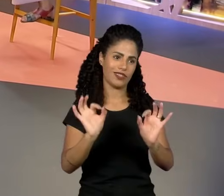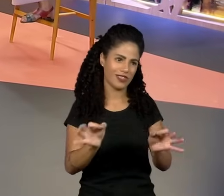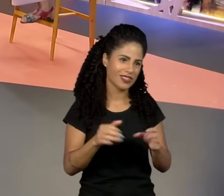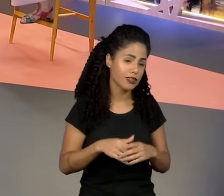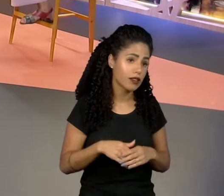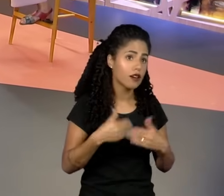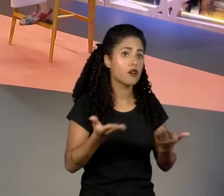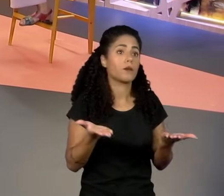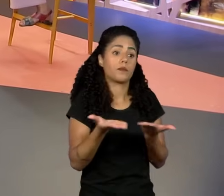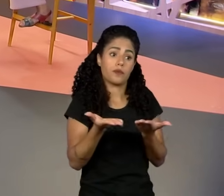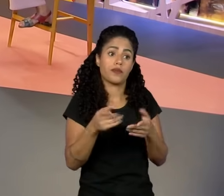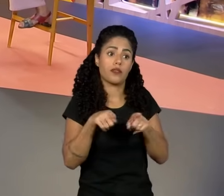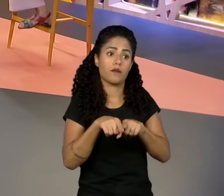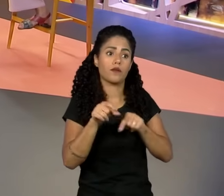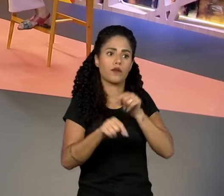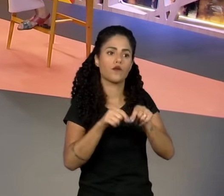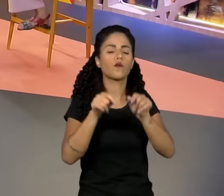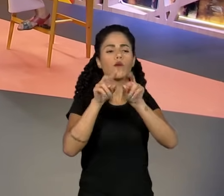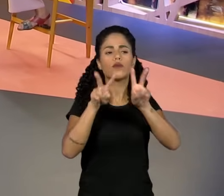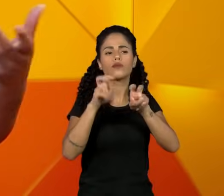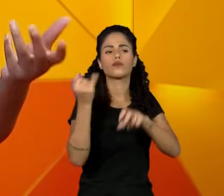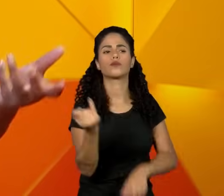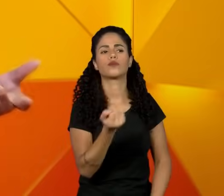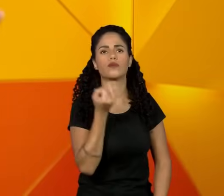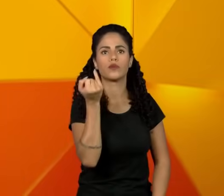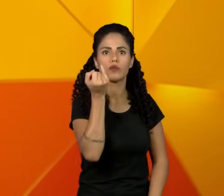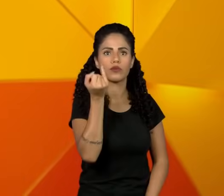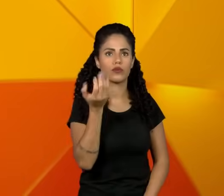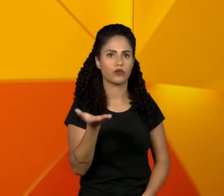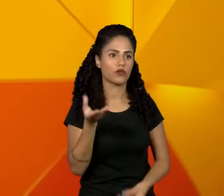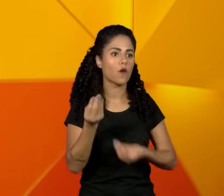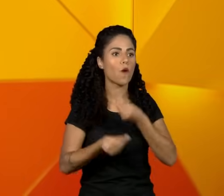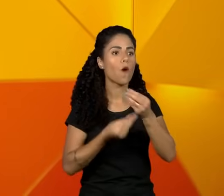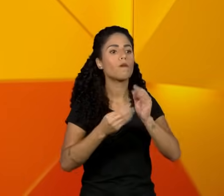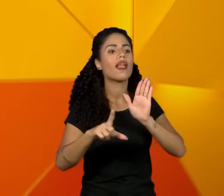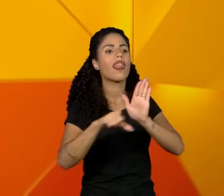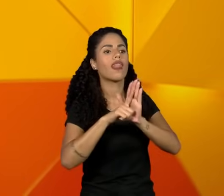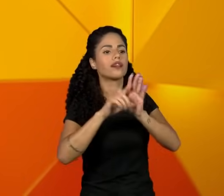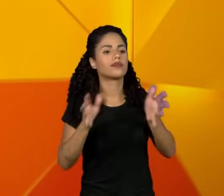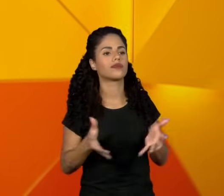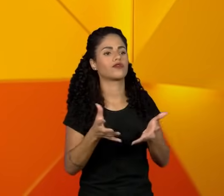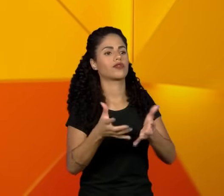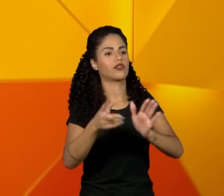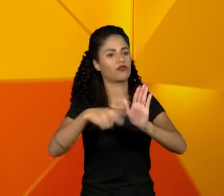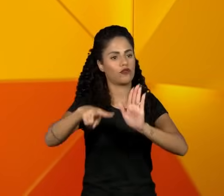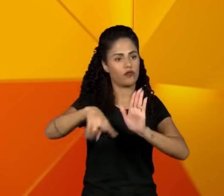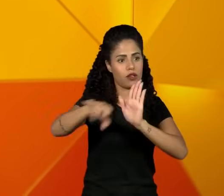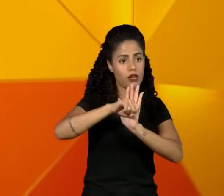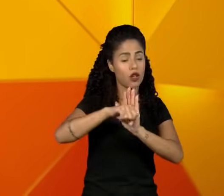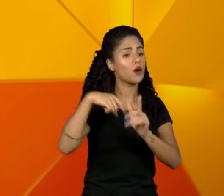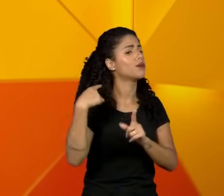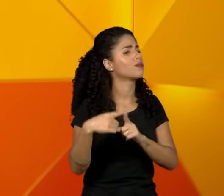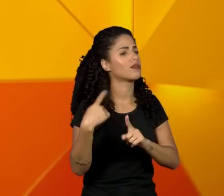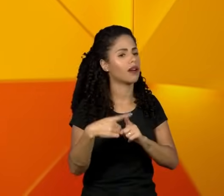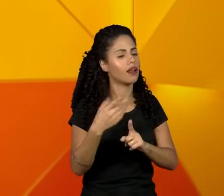Agora, eu queria trazer um pouco um assunto muito importante, que são as leis de incentivo ao audiovisual, porque elas